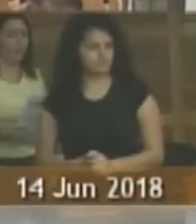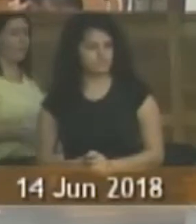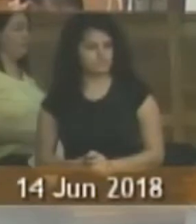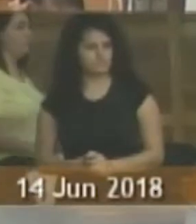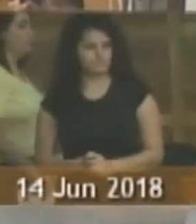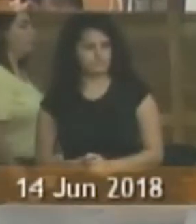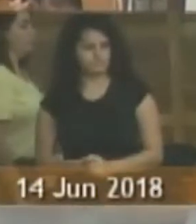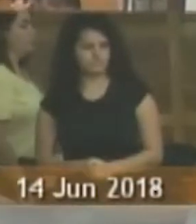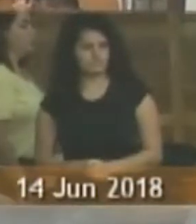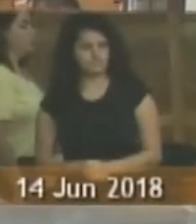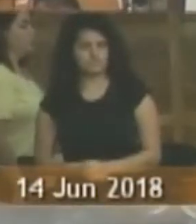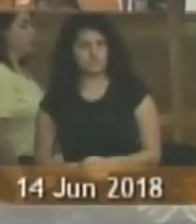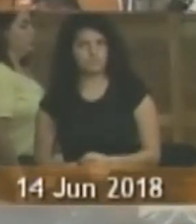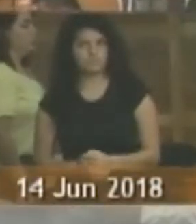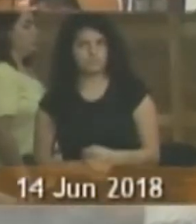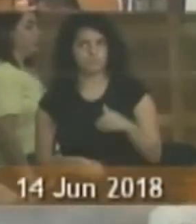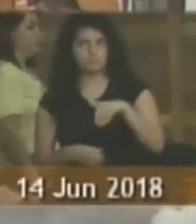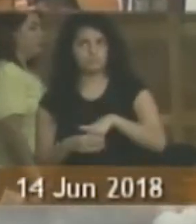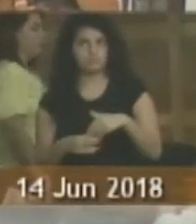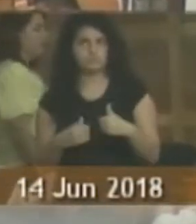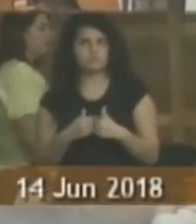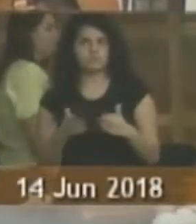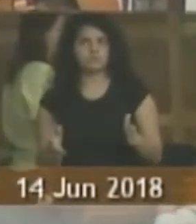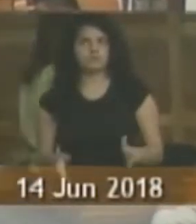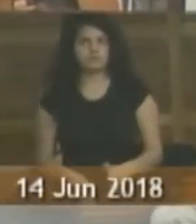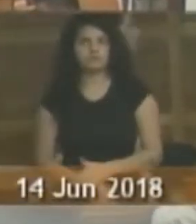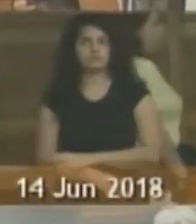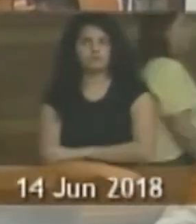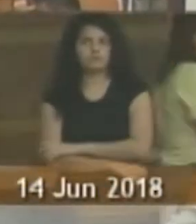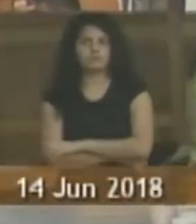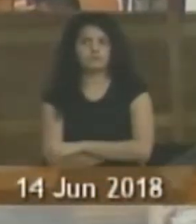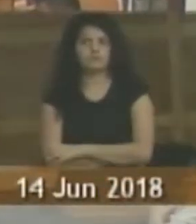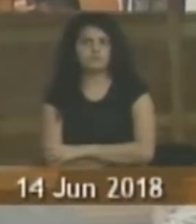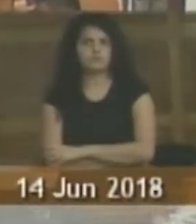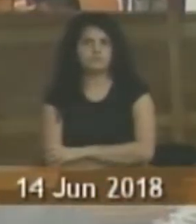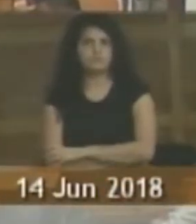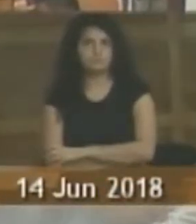Não havendo oradores, votação aberta.